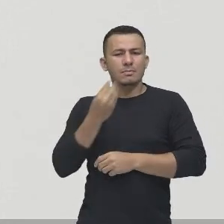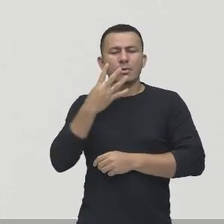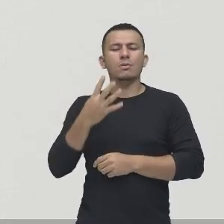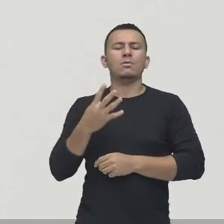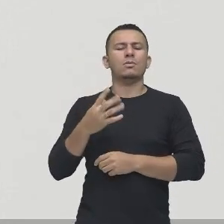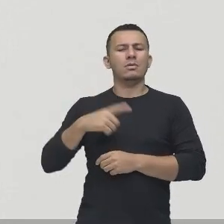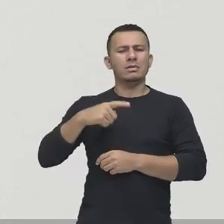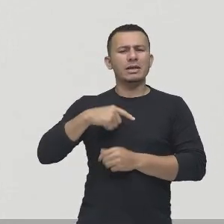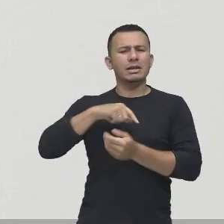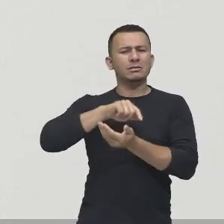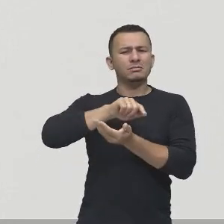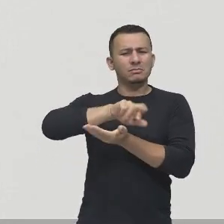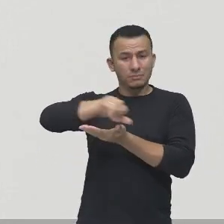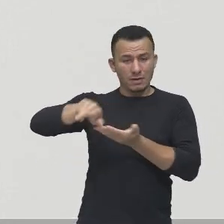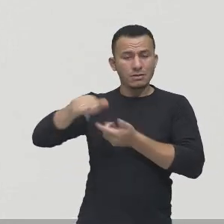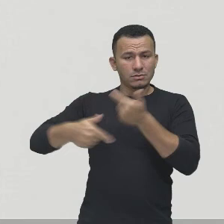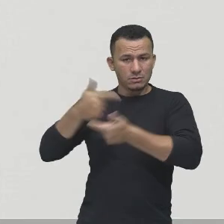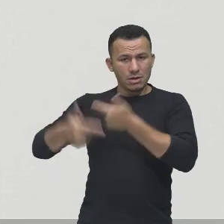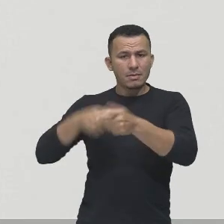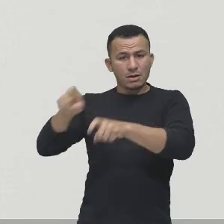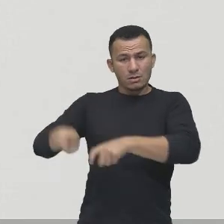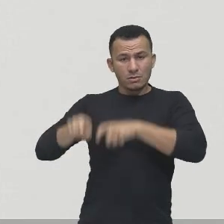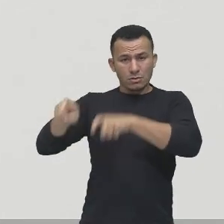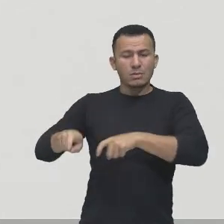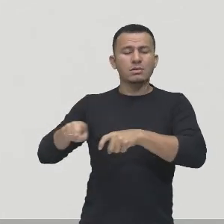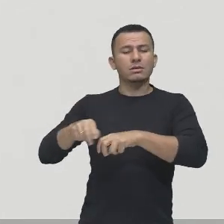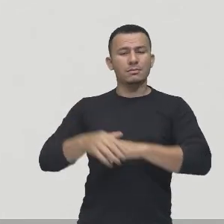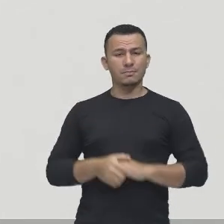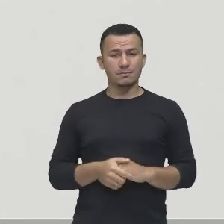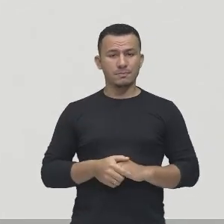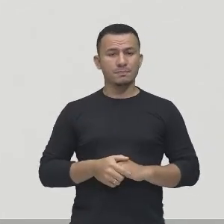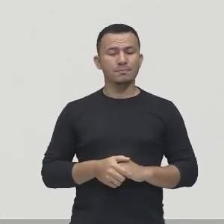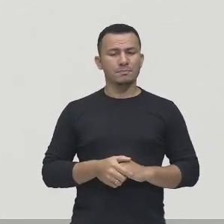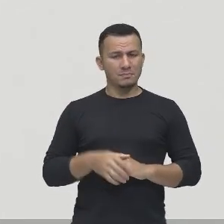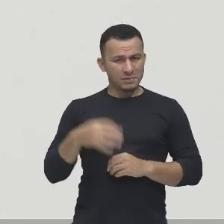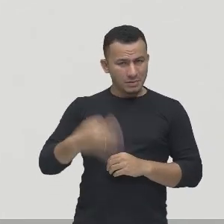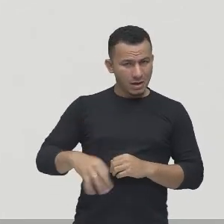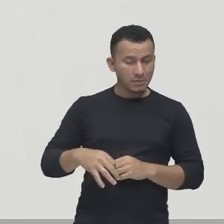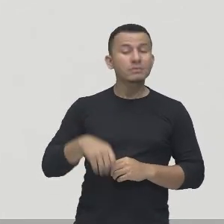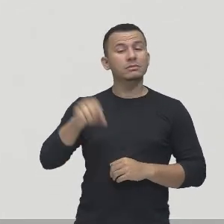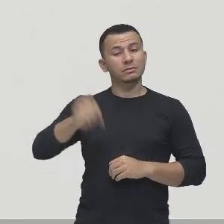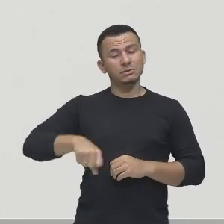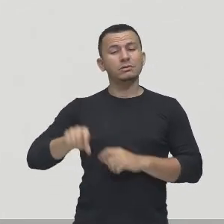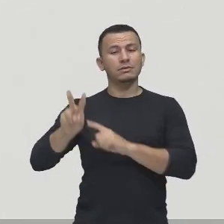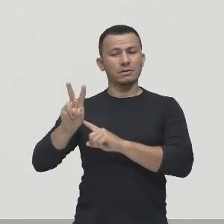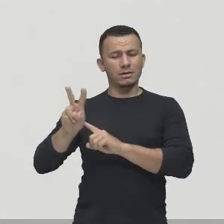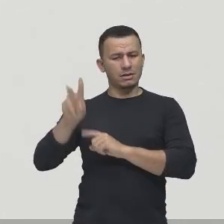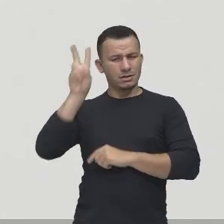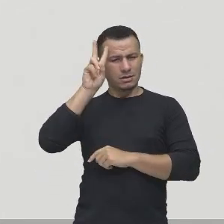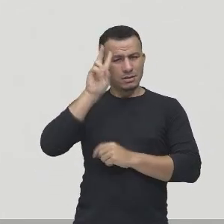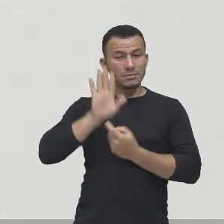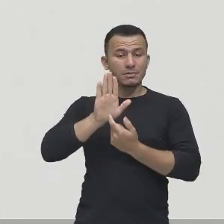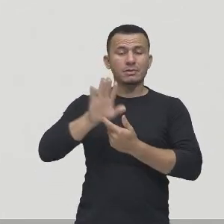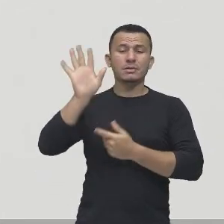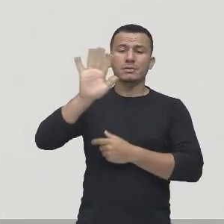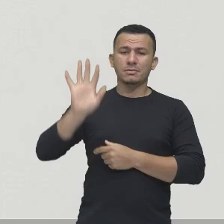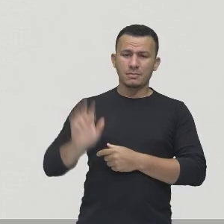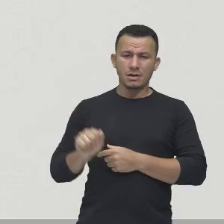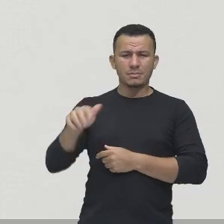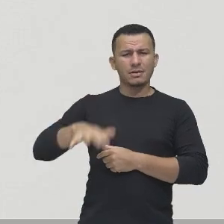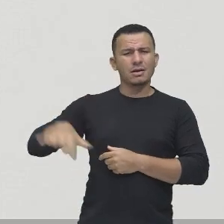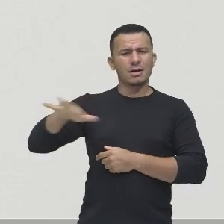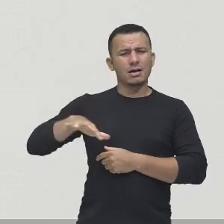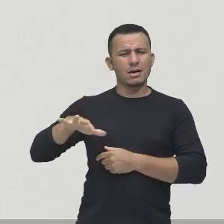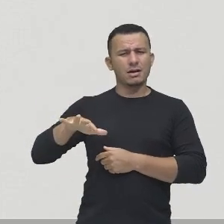aveia, cevada, enfim, agropecuária em geral, na agricultura em geral. Essa informação é correta, como a gente viu aqui naquele mapa, né? Aquela área